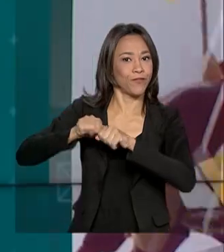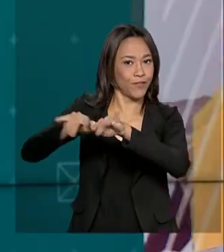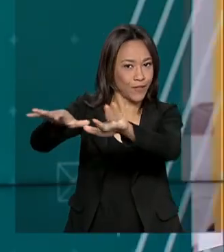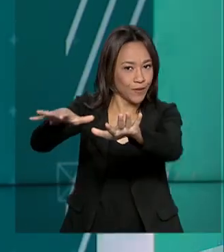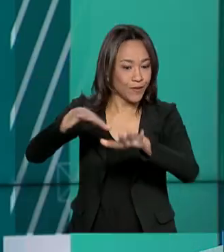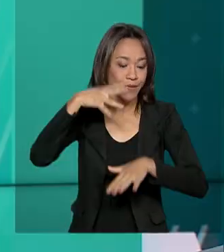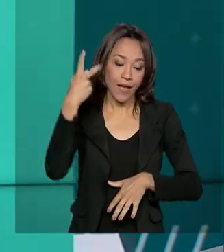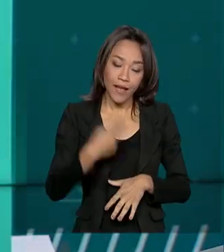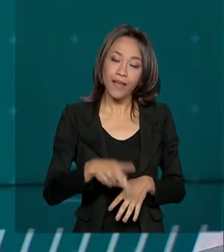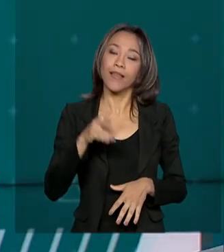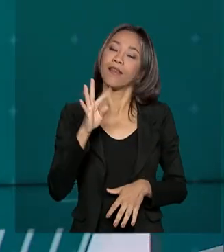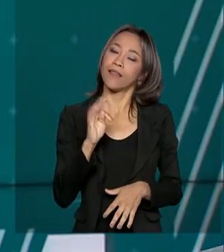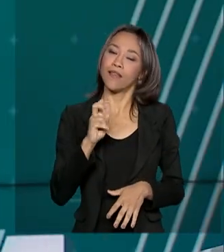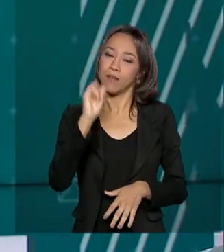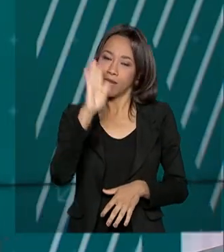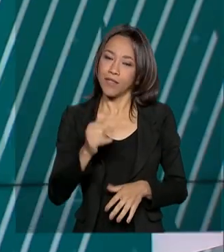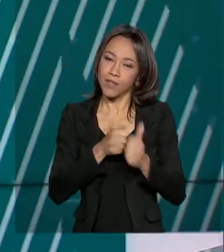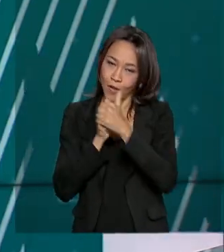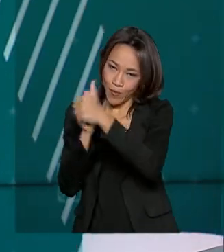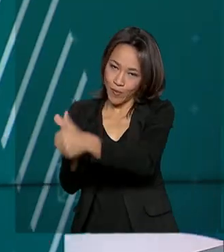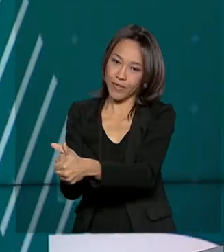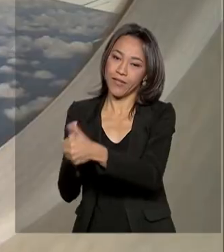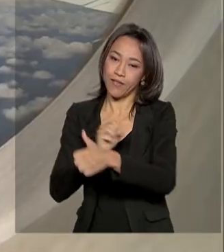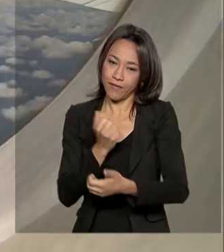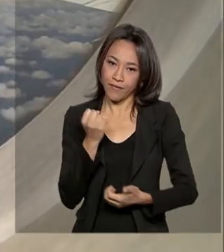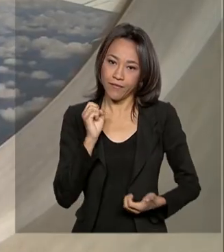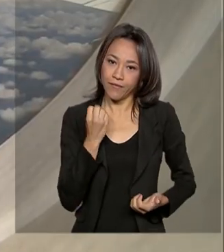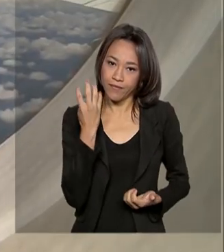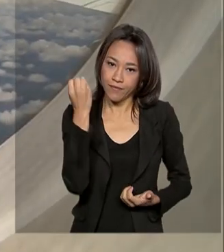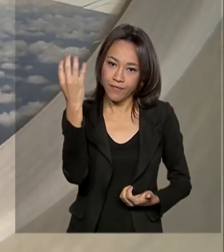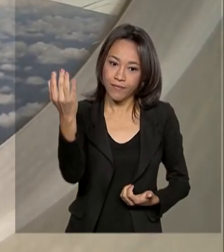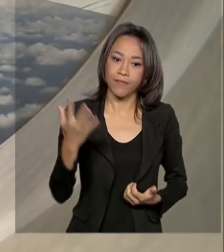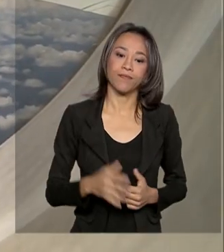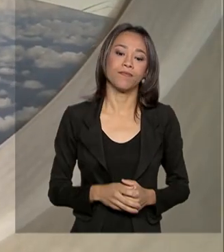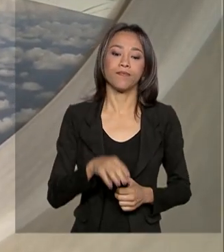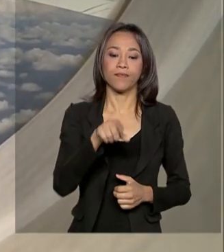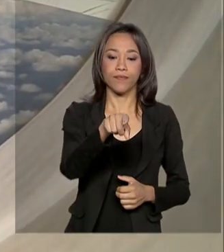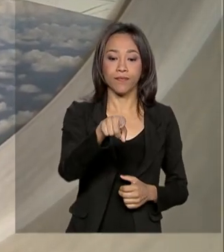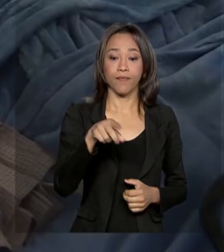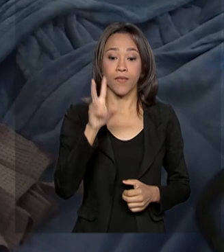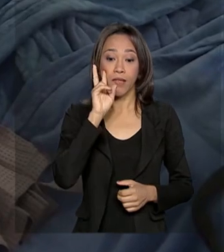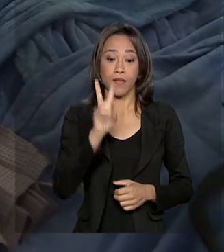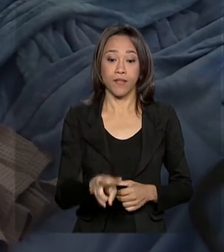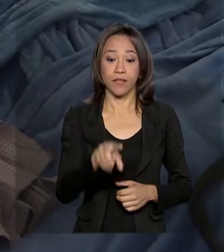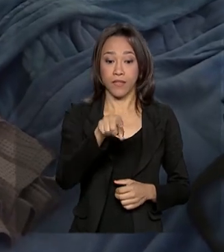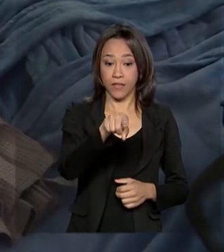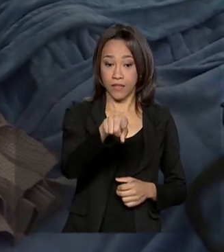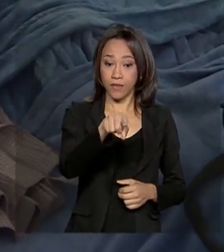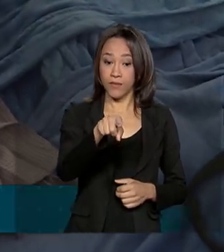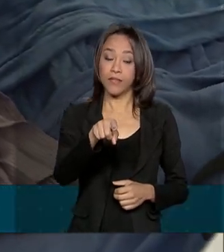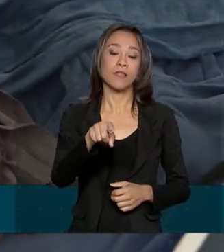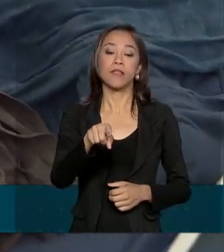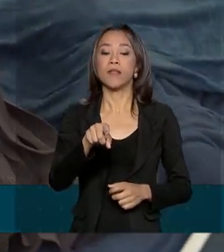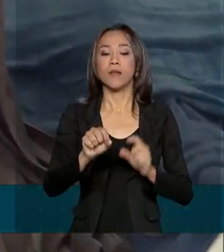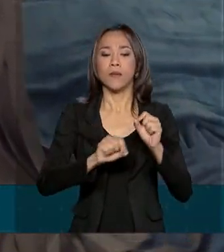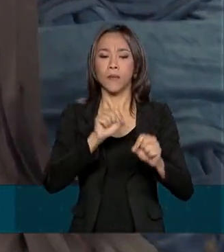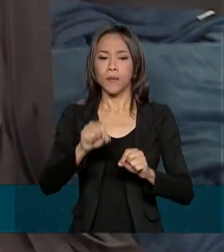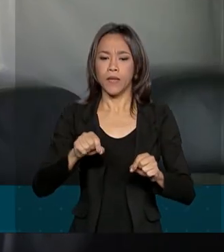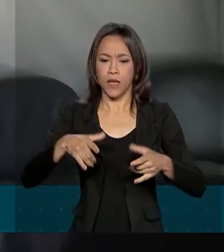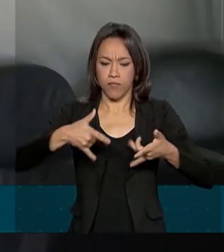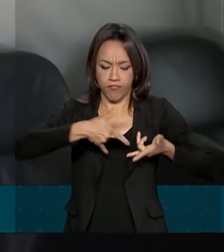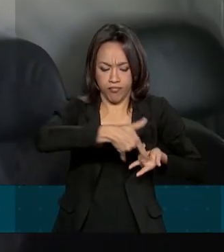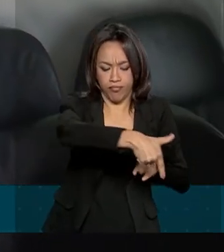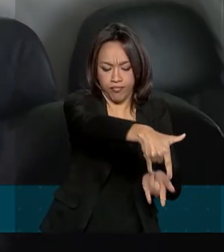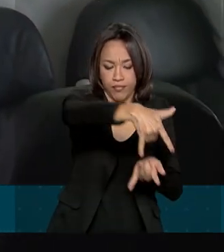TV Brasil está acompanhando a viagem. Na parte traseira do avião da Força Aérea Brasileira, macas